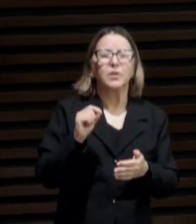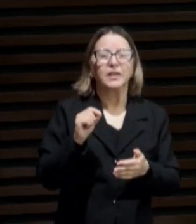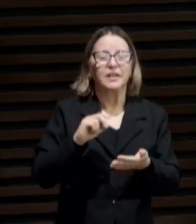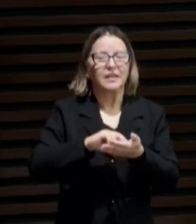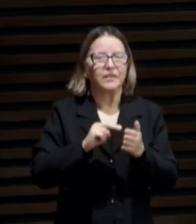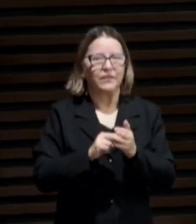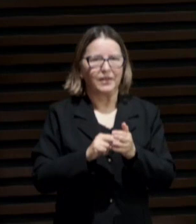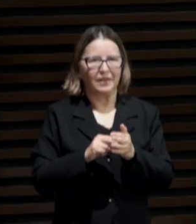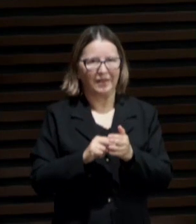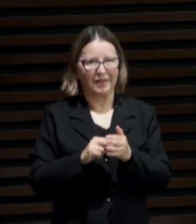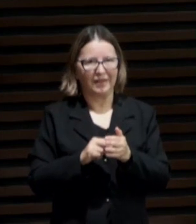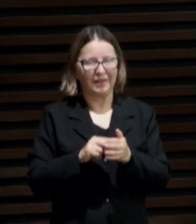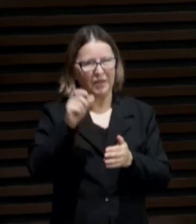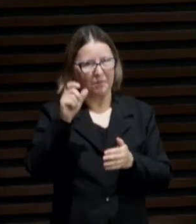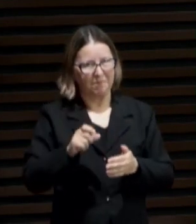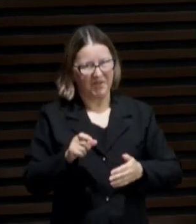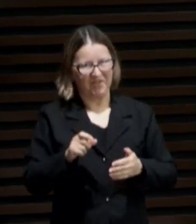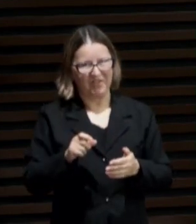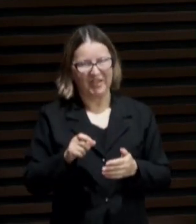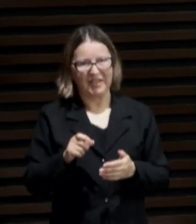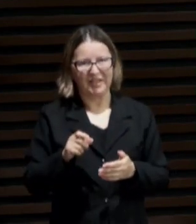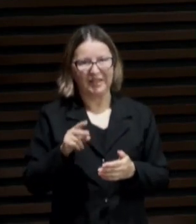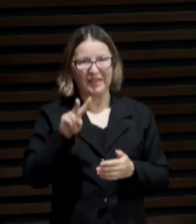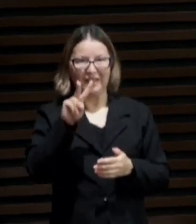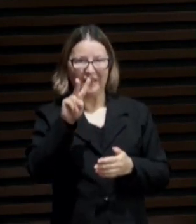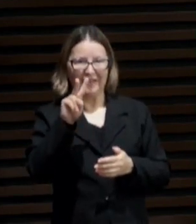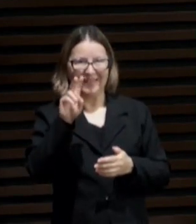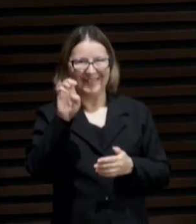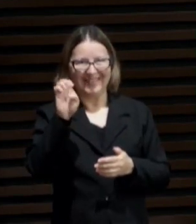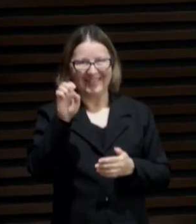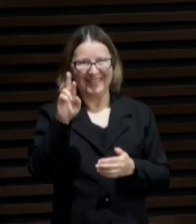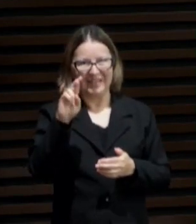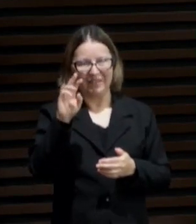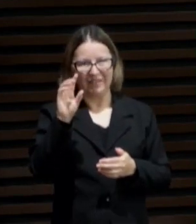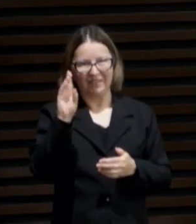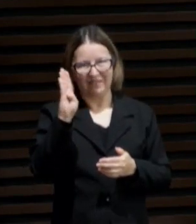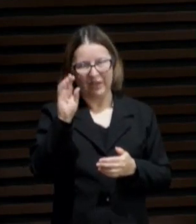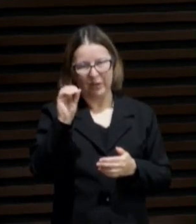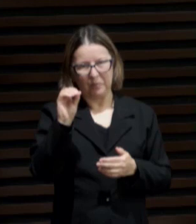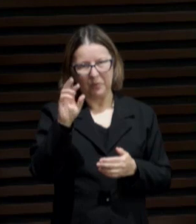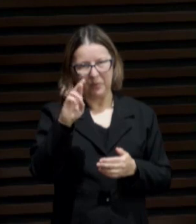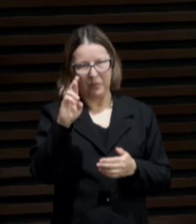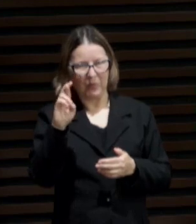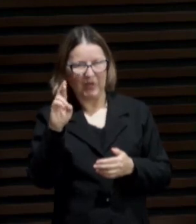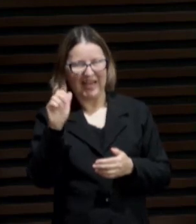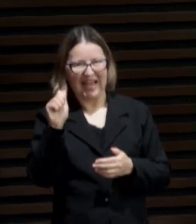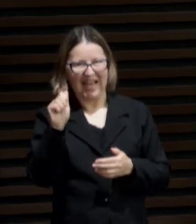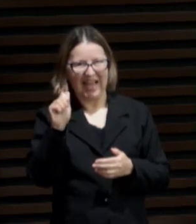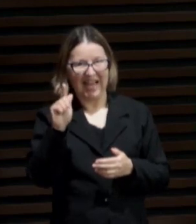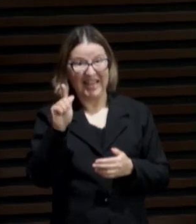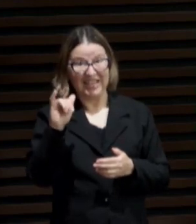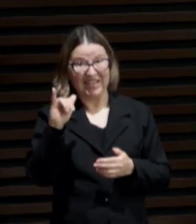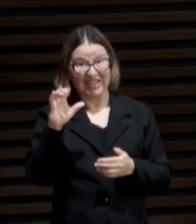verborrágica. Eu falei, é uma pessoa verbosa, é uma pessoa prolixa, eloquente,